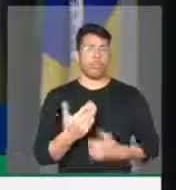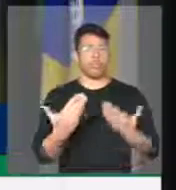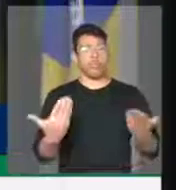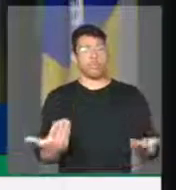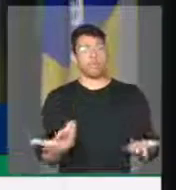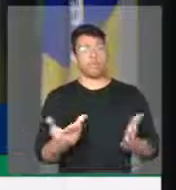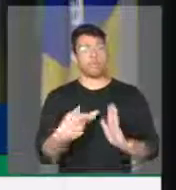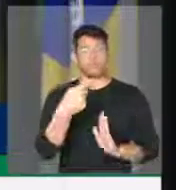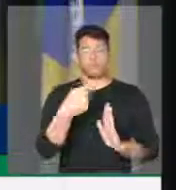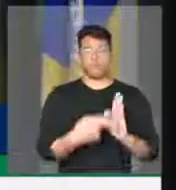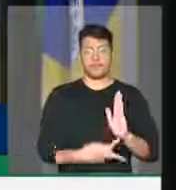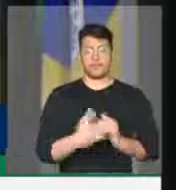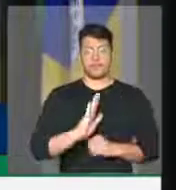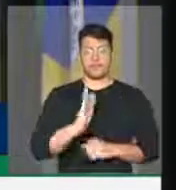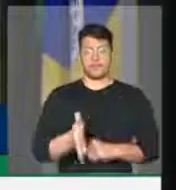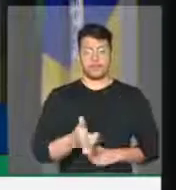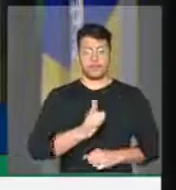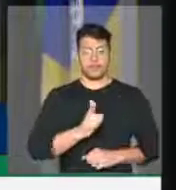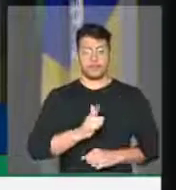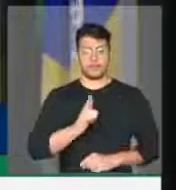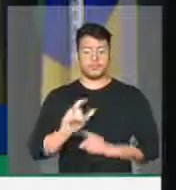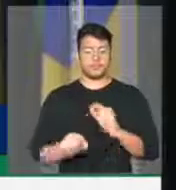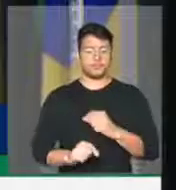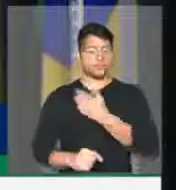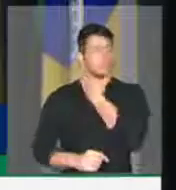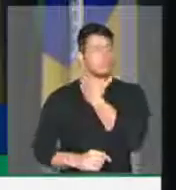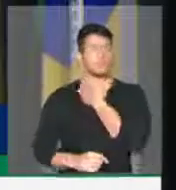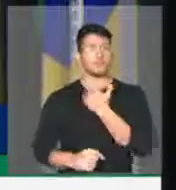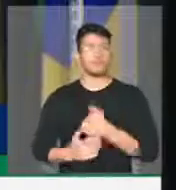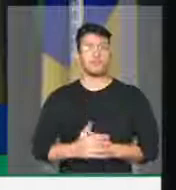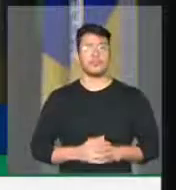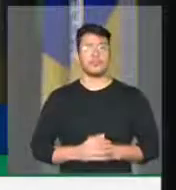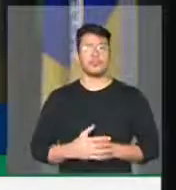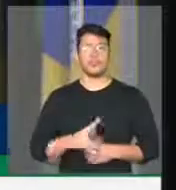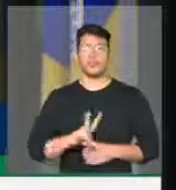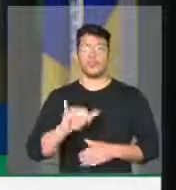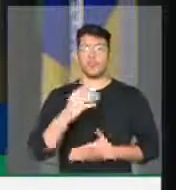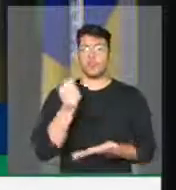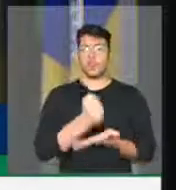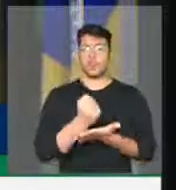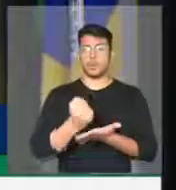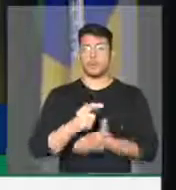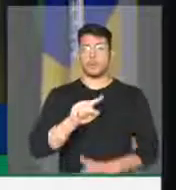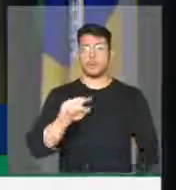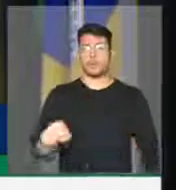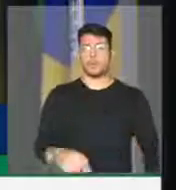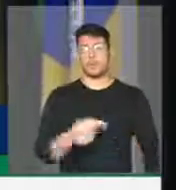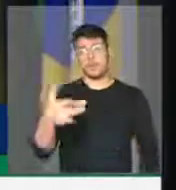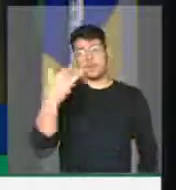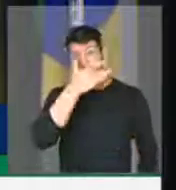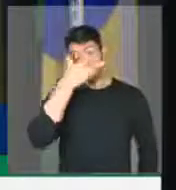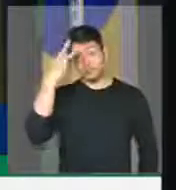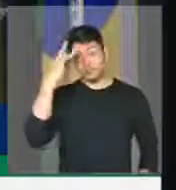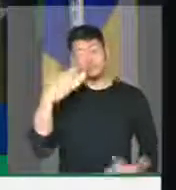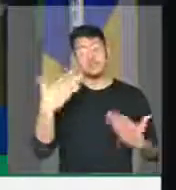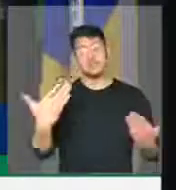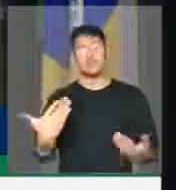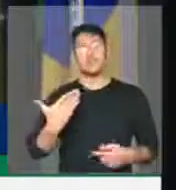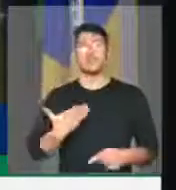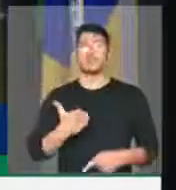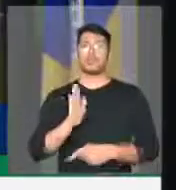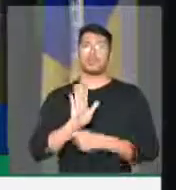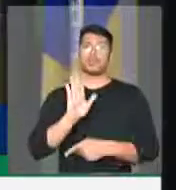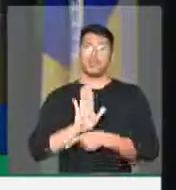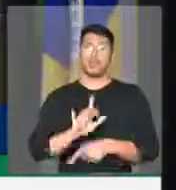projeto estão previstos, senhor presidente, a contratação de mais de 1.000 pessoas, o que vem exatamente ajudar